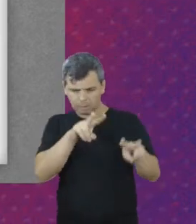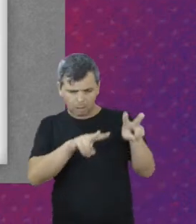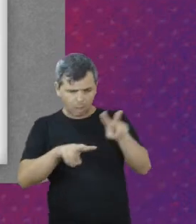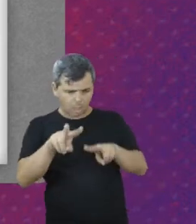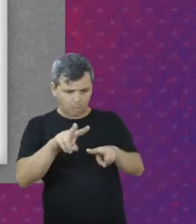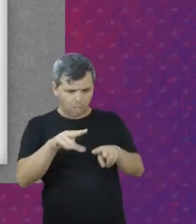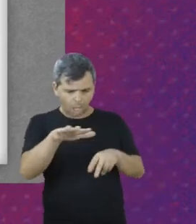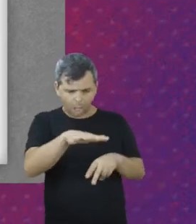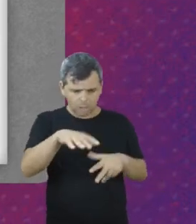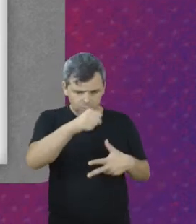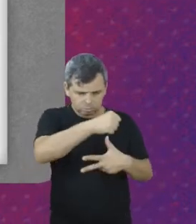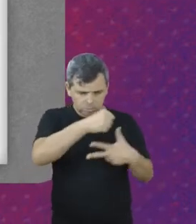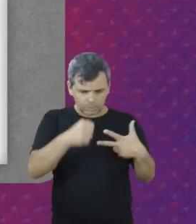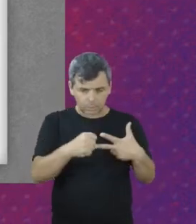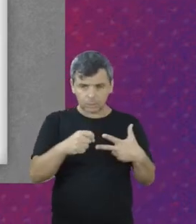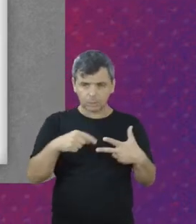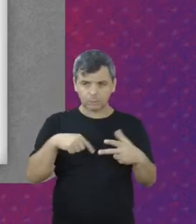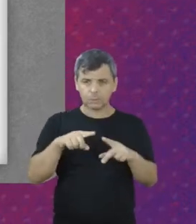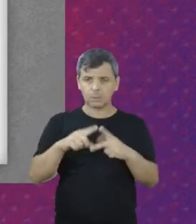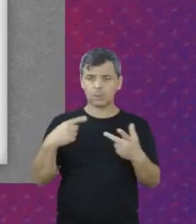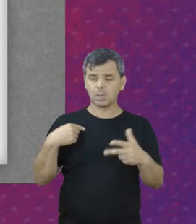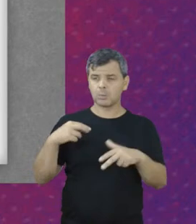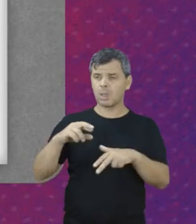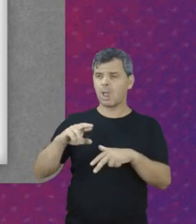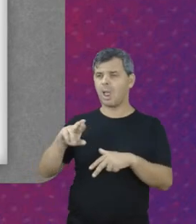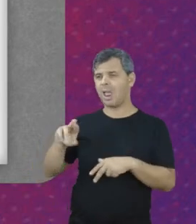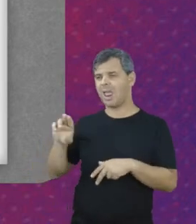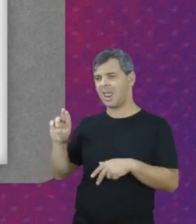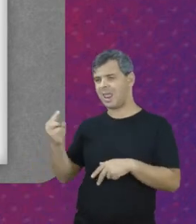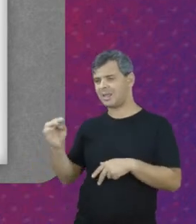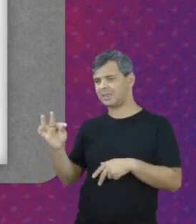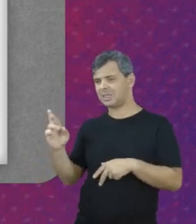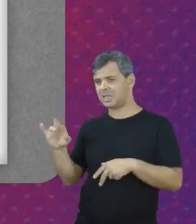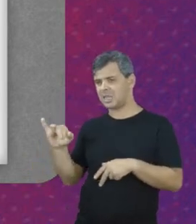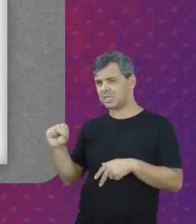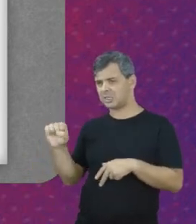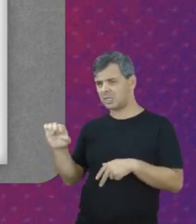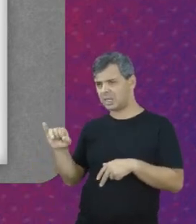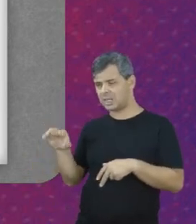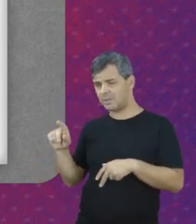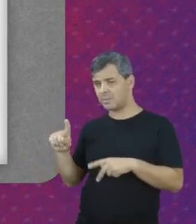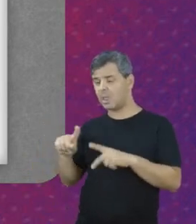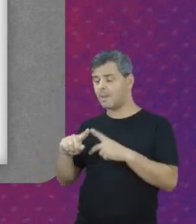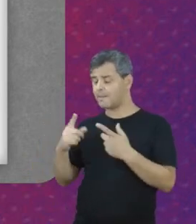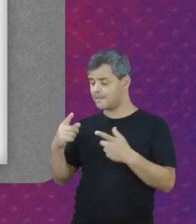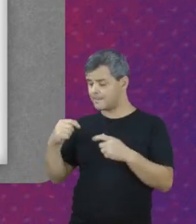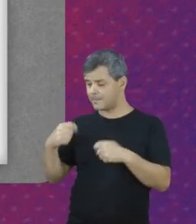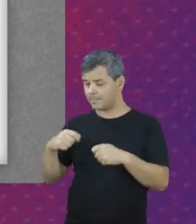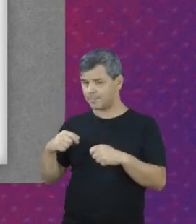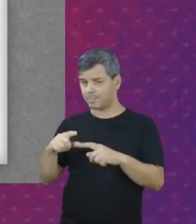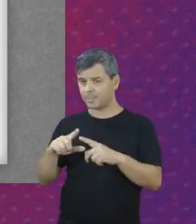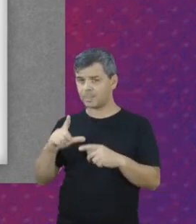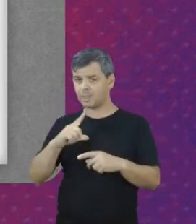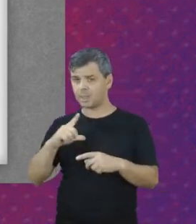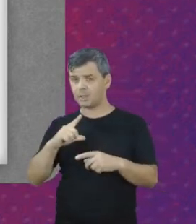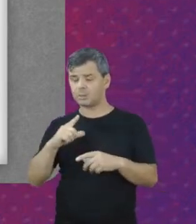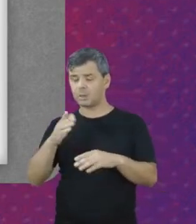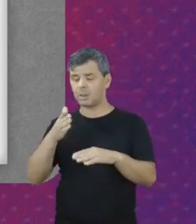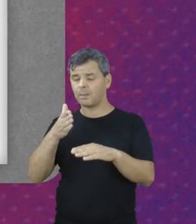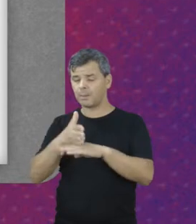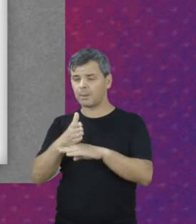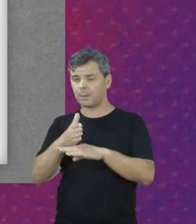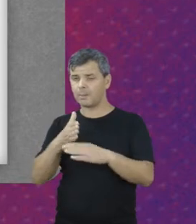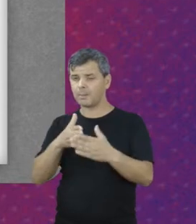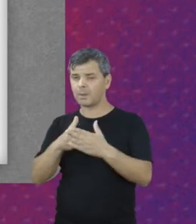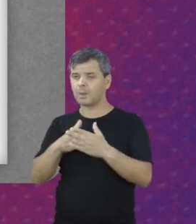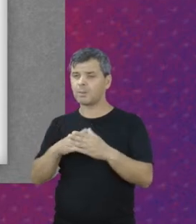de poder, e ao heterossexualismo, porque as mulheres heterossexuais ainda têm muito mais chances de terem esses acessos do